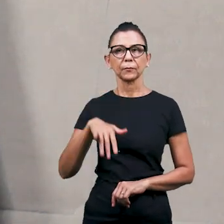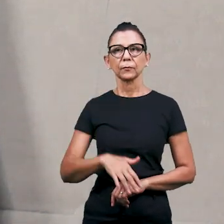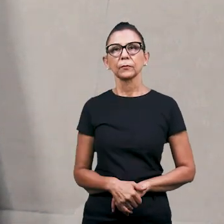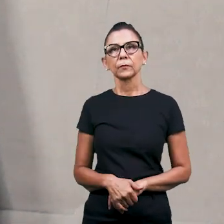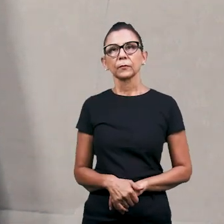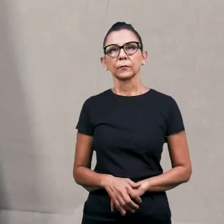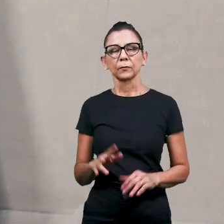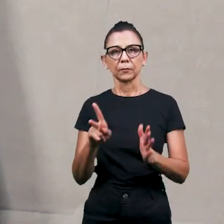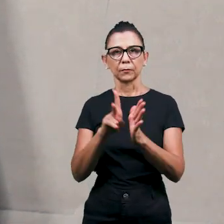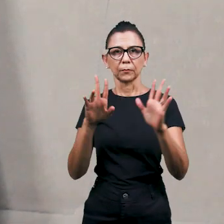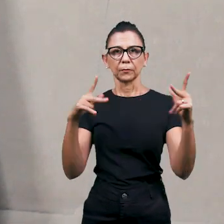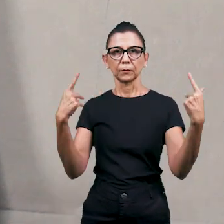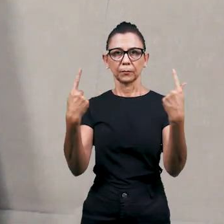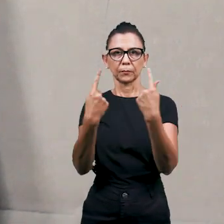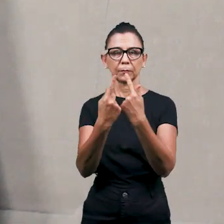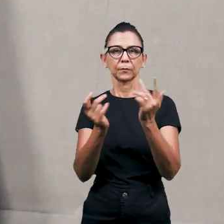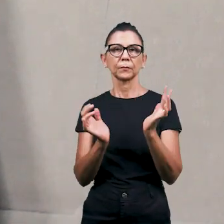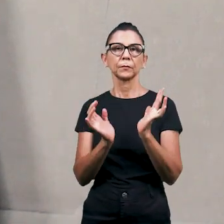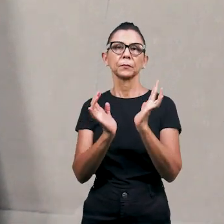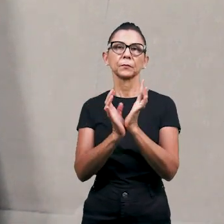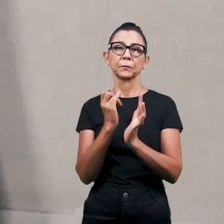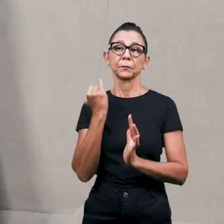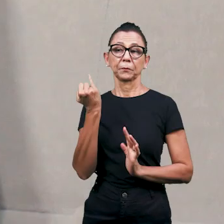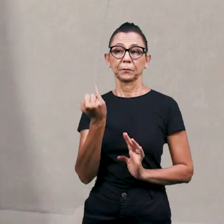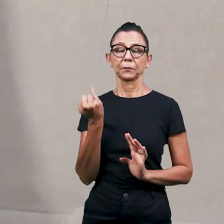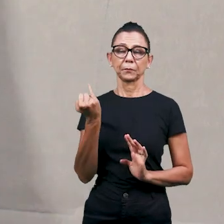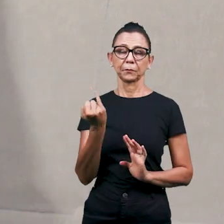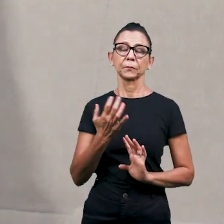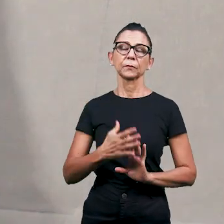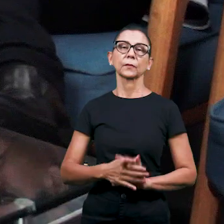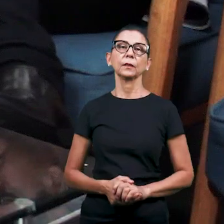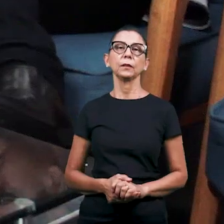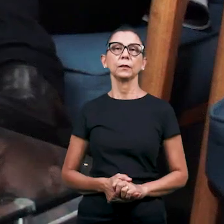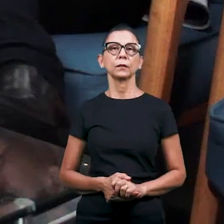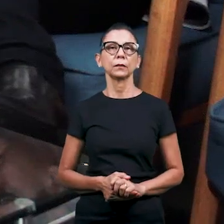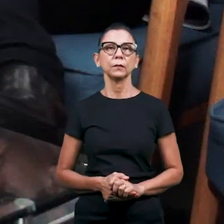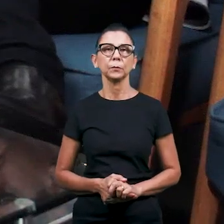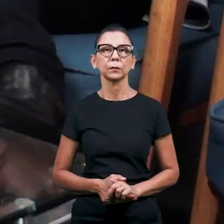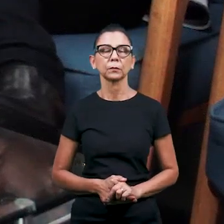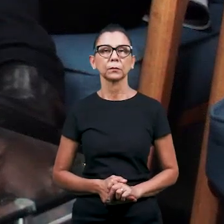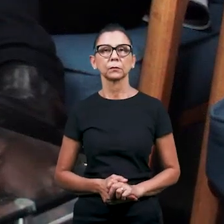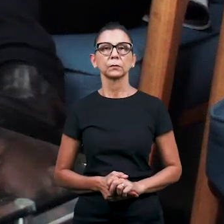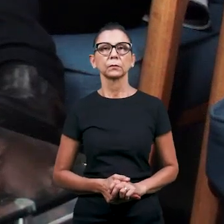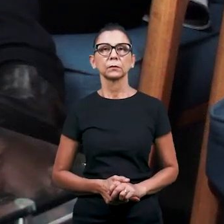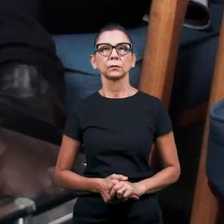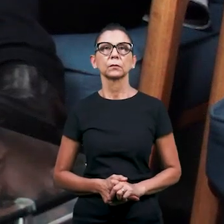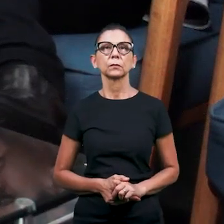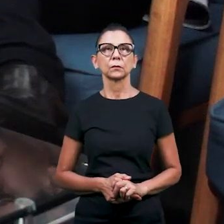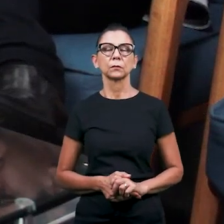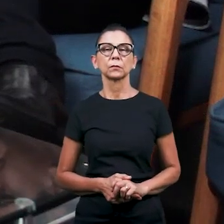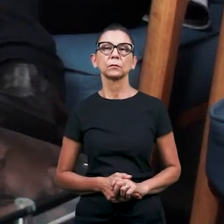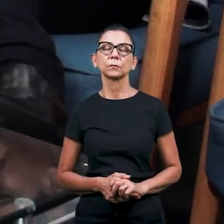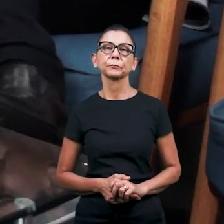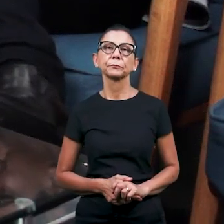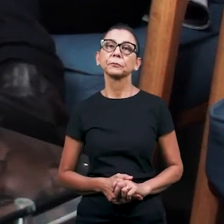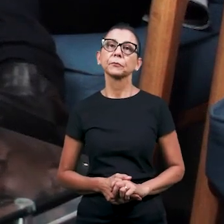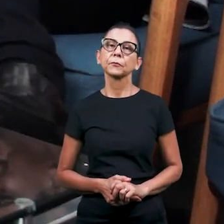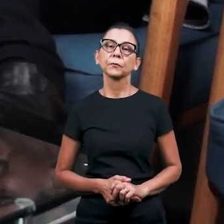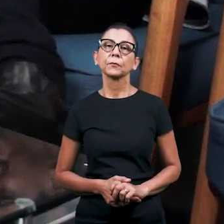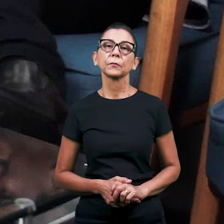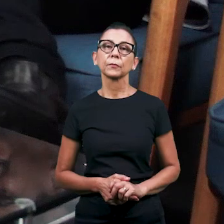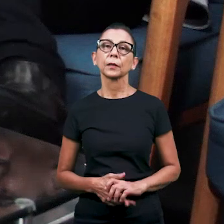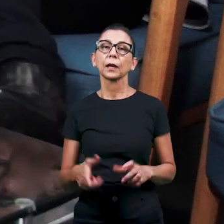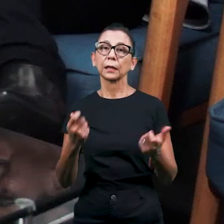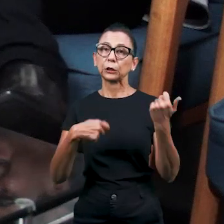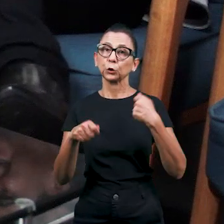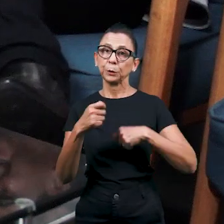Evangelho Sem Fronteiras. Aí há uns pontos interessantes, por exemplo, aqui dando um furo aqui de reportagem que